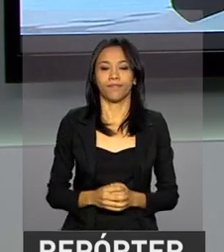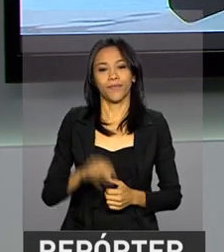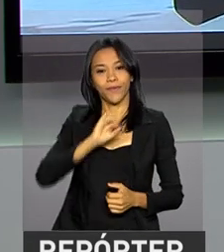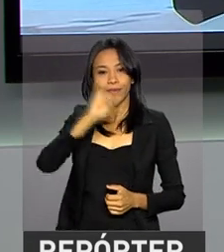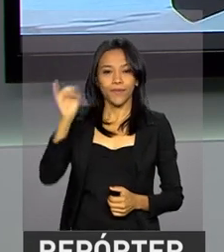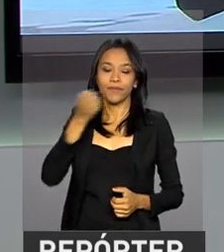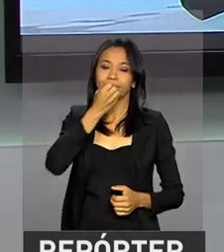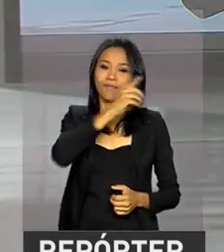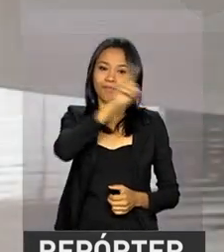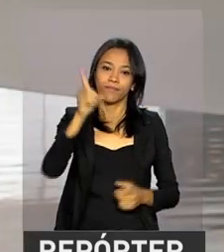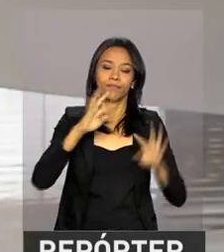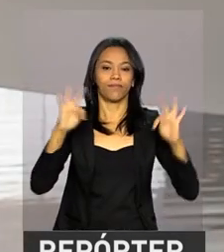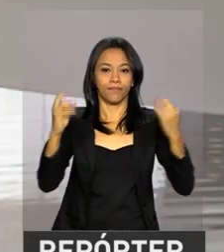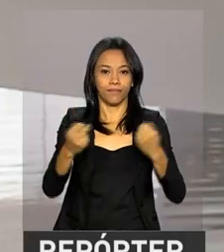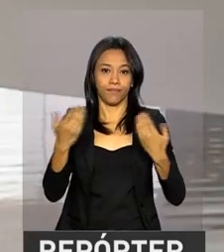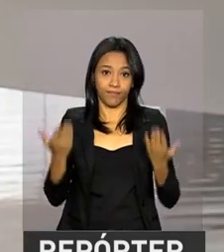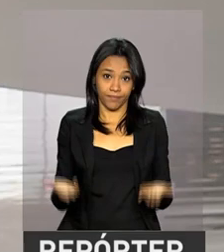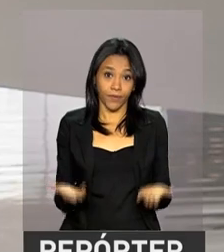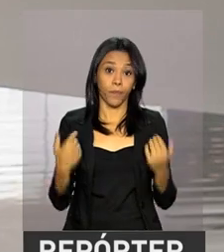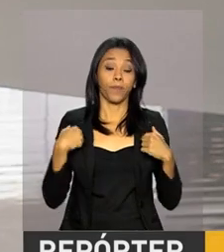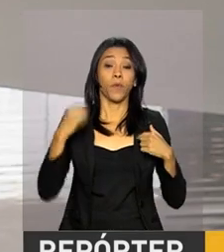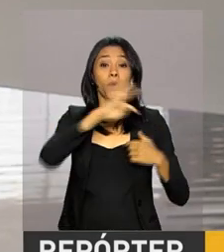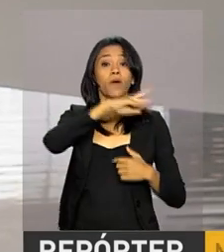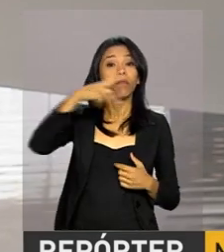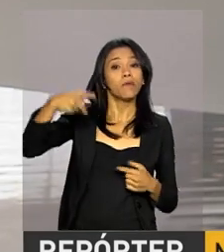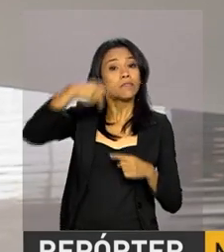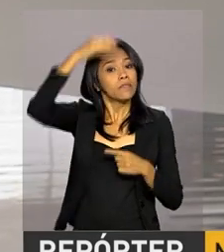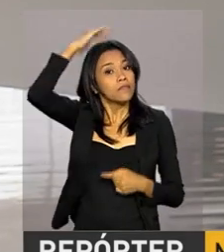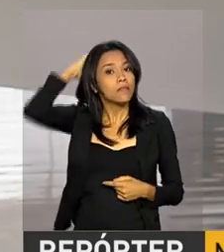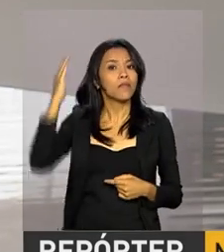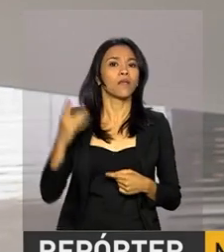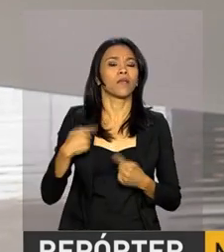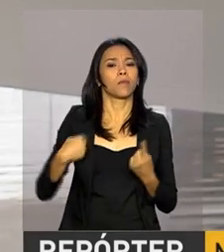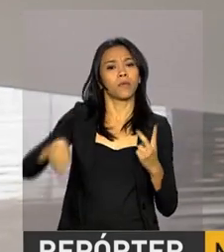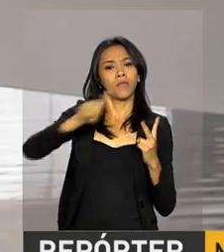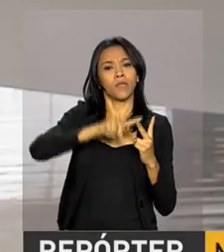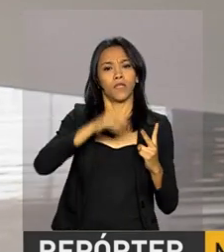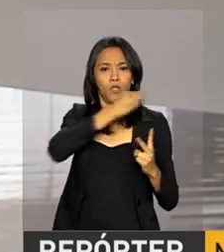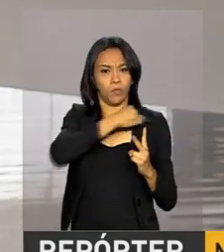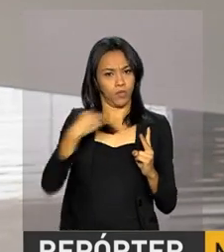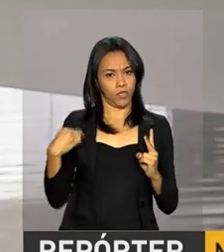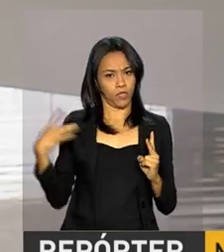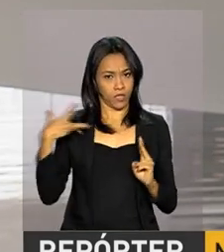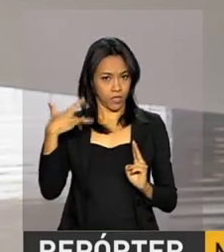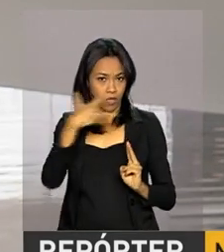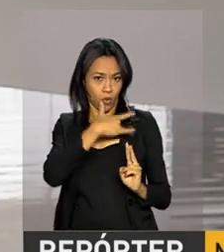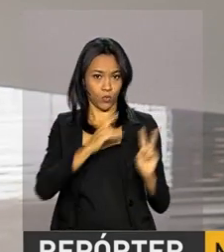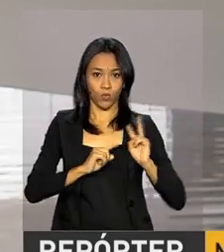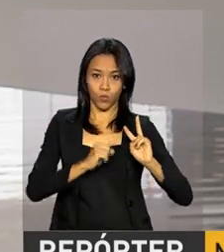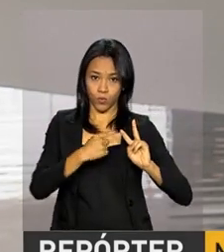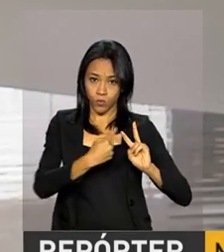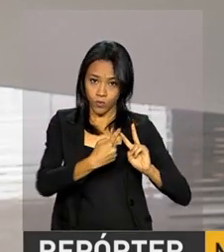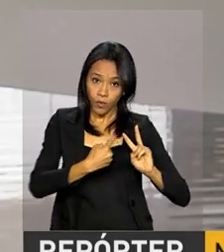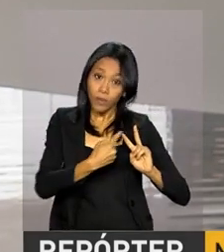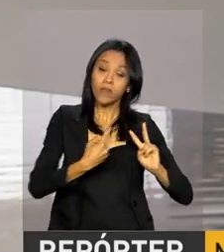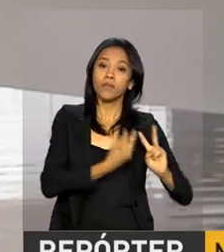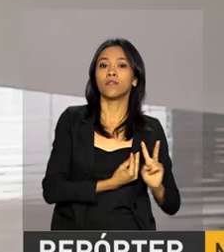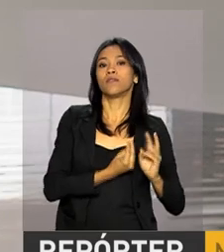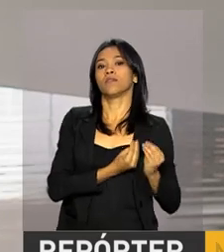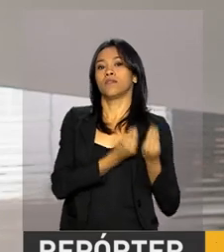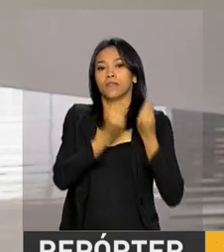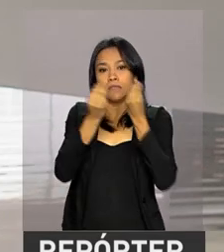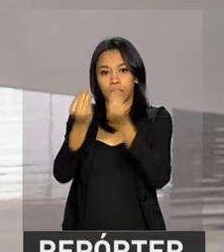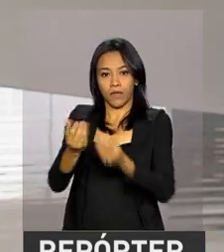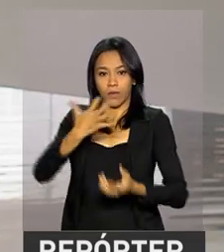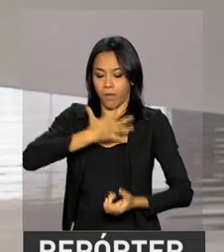Lilian, bom dia a você, bom dia a todos. Olha, Lilian, o presidente Michel Temer e o ministro da Saúde, Ricardo Barros, entregam a medalha da Ordem